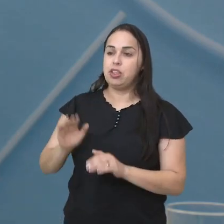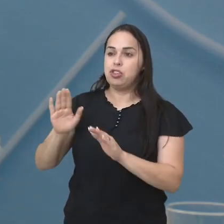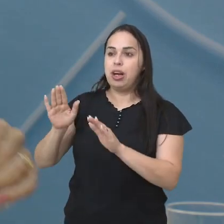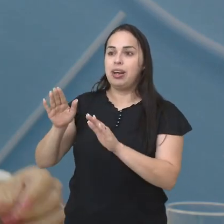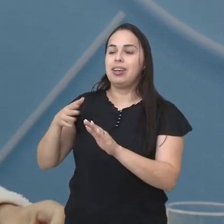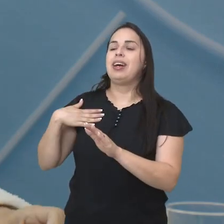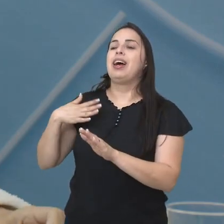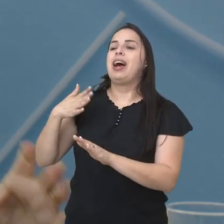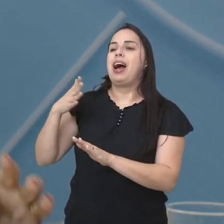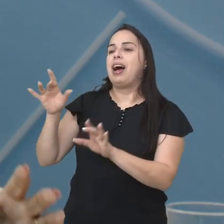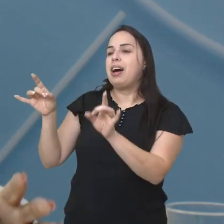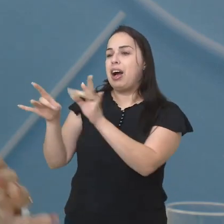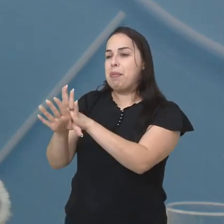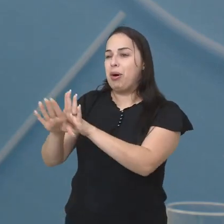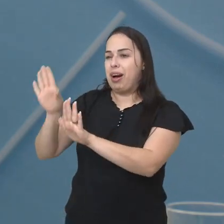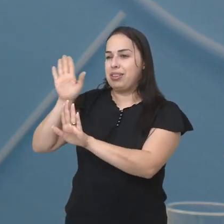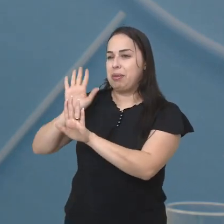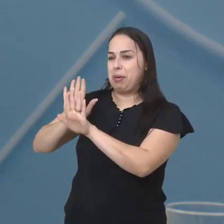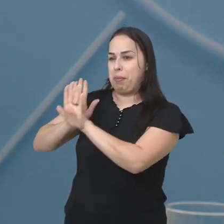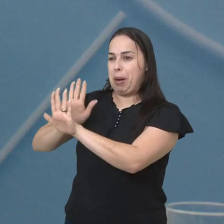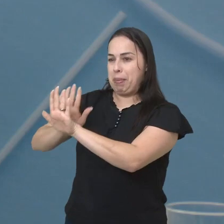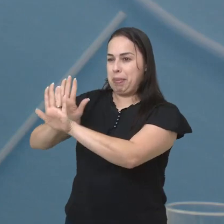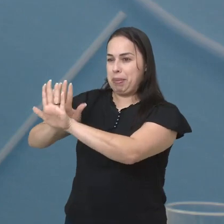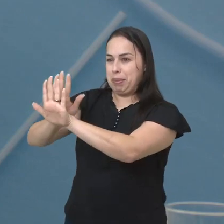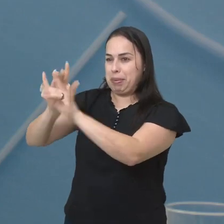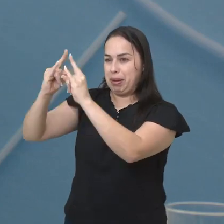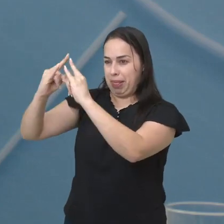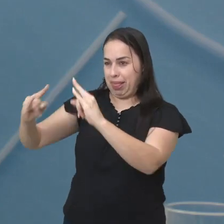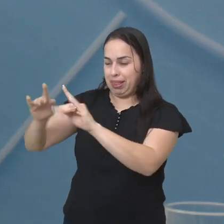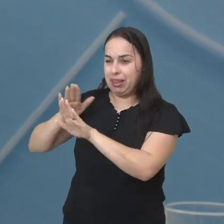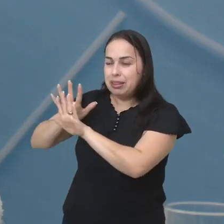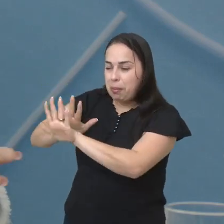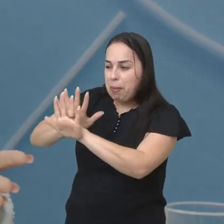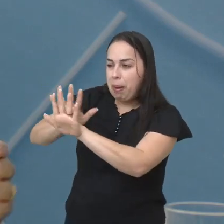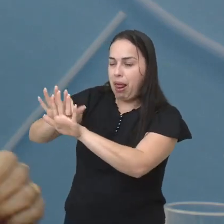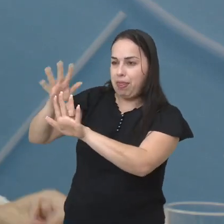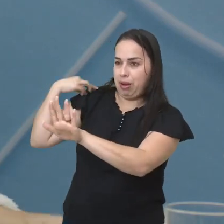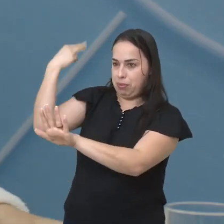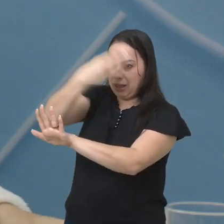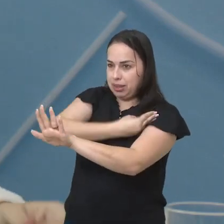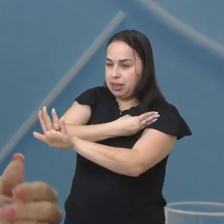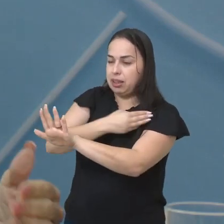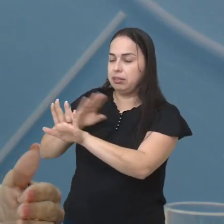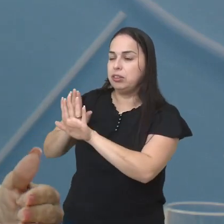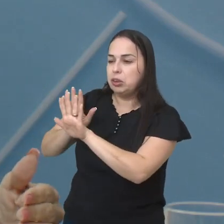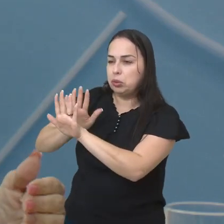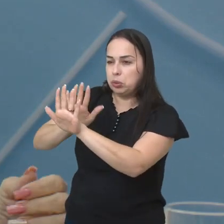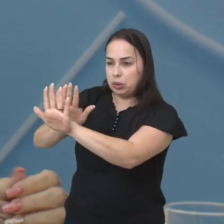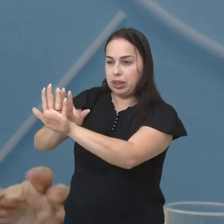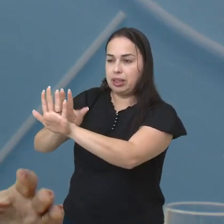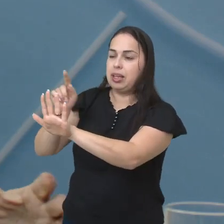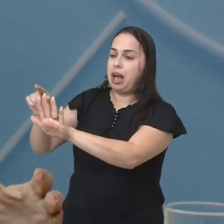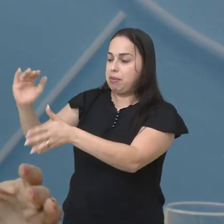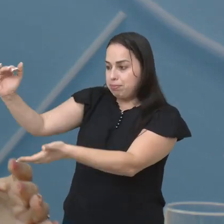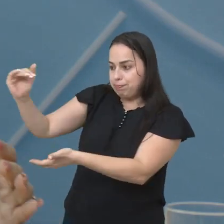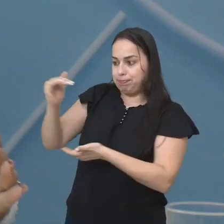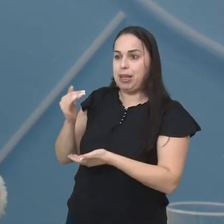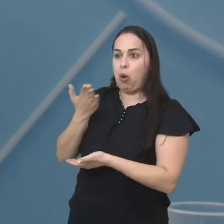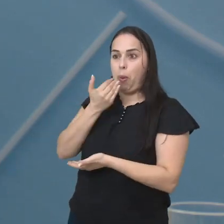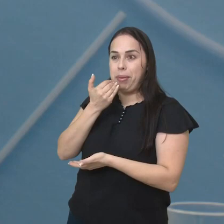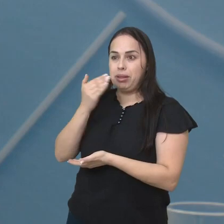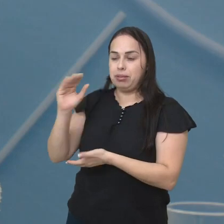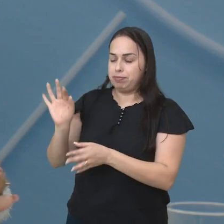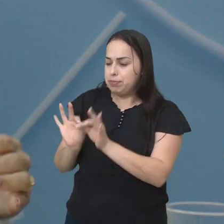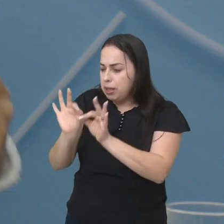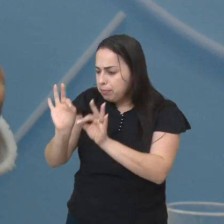que fica na beira da Dutra, e o que sobrou, eles me doaram para eu poder fazer cestas. E eu tinha arrumado